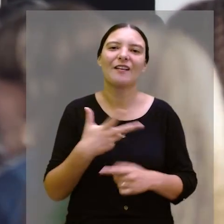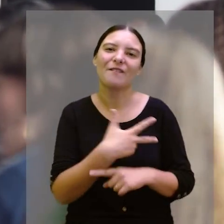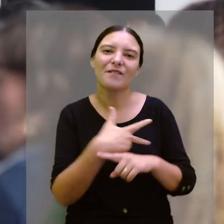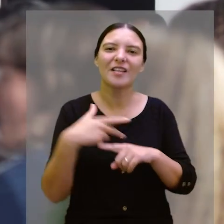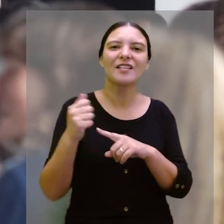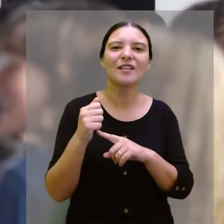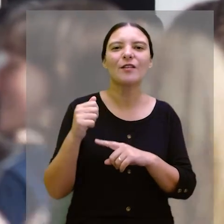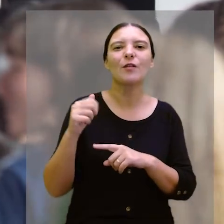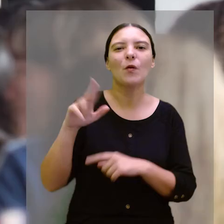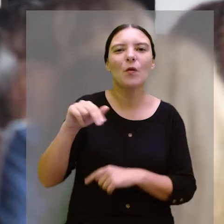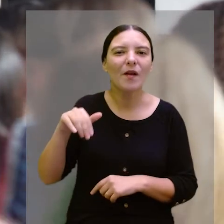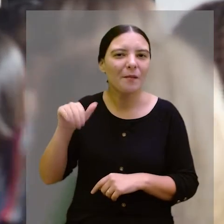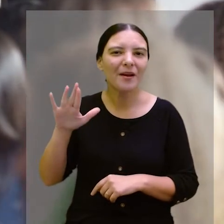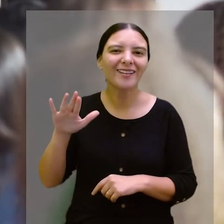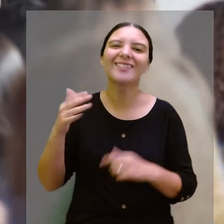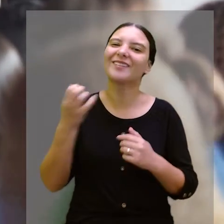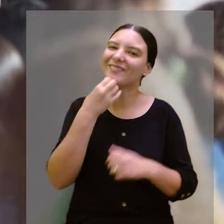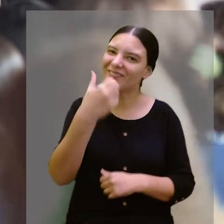Vamos lá, palmas aí também.